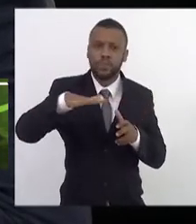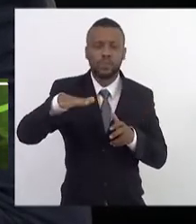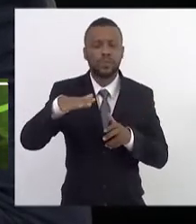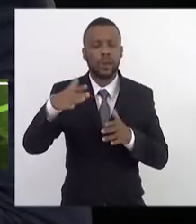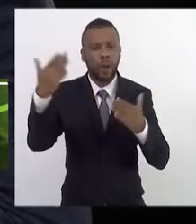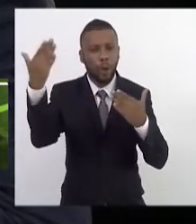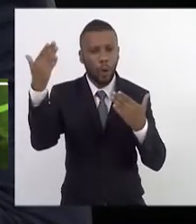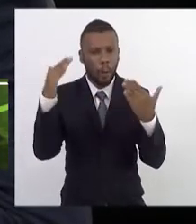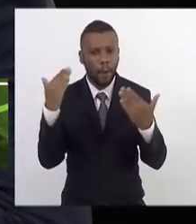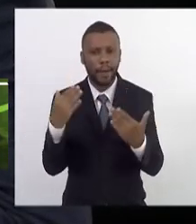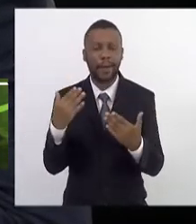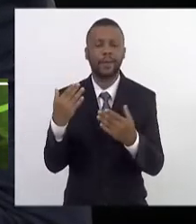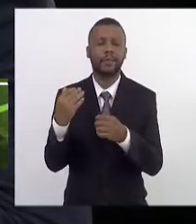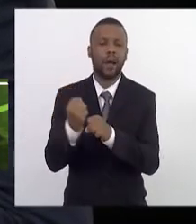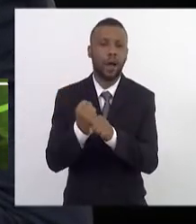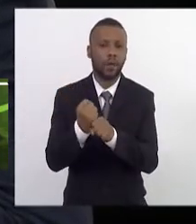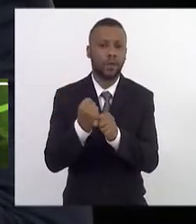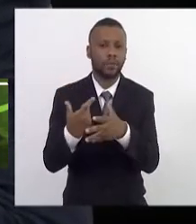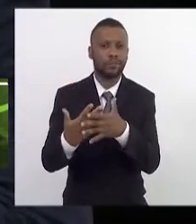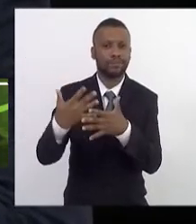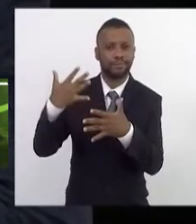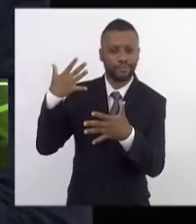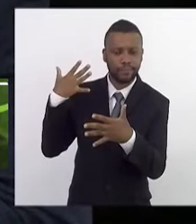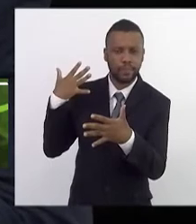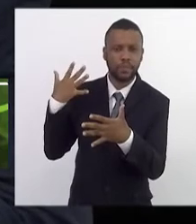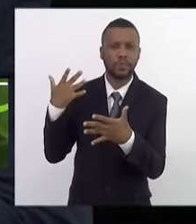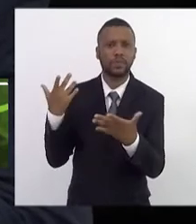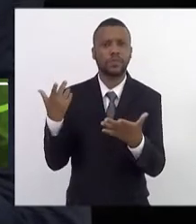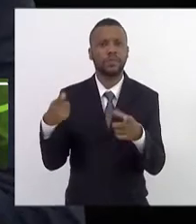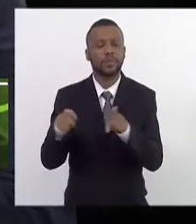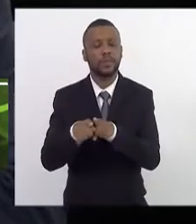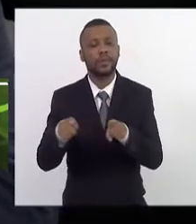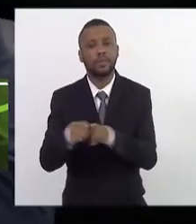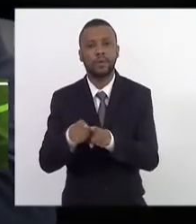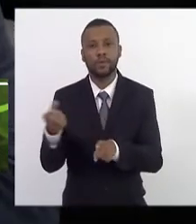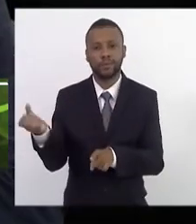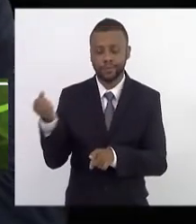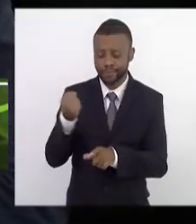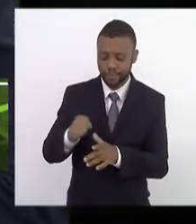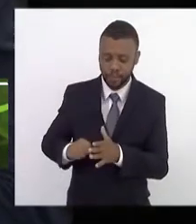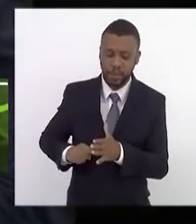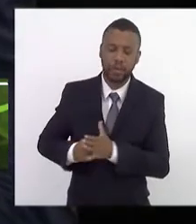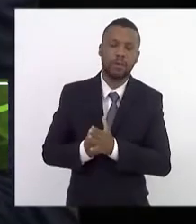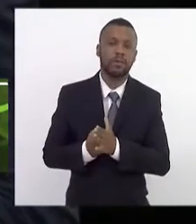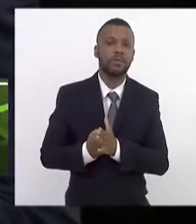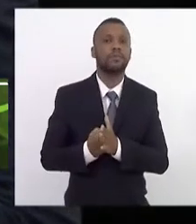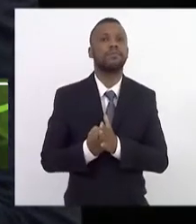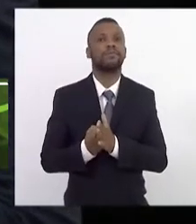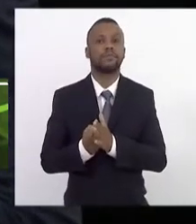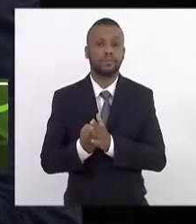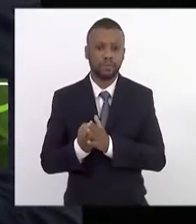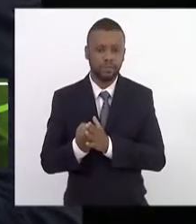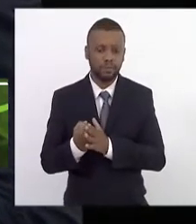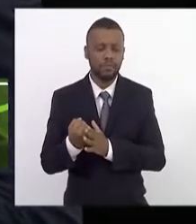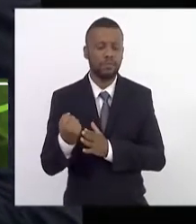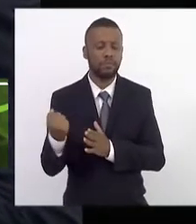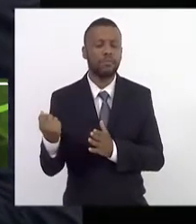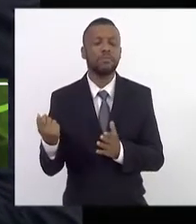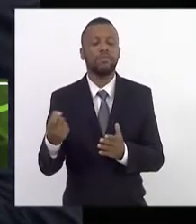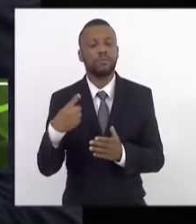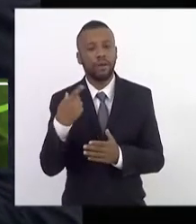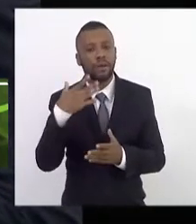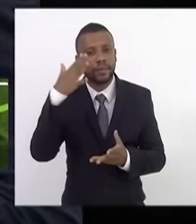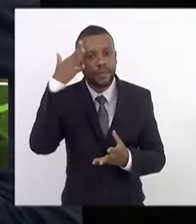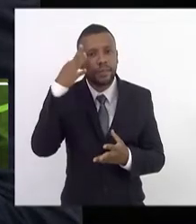anos e da realidade do nosso principal fundo estar contingenciado, mais de meio ano, né, nós entendemos que